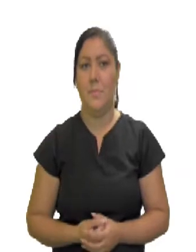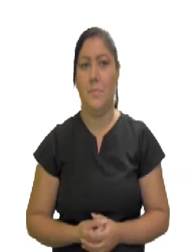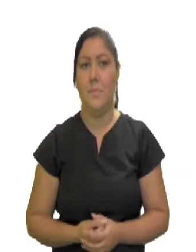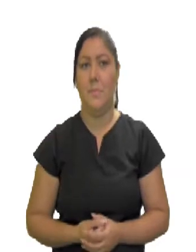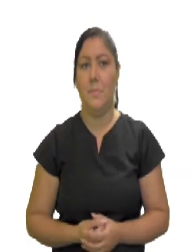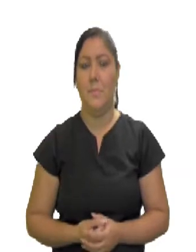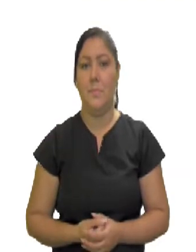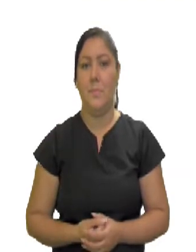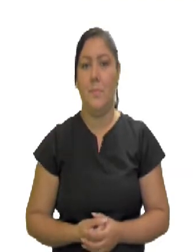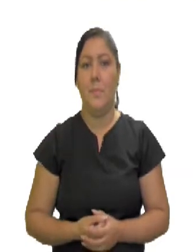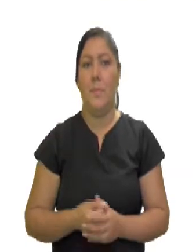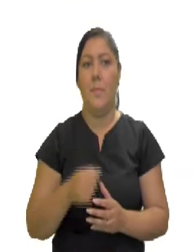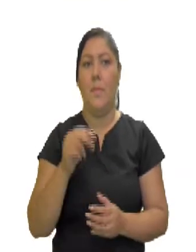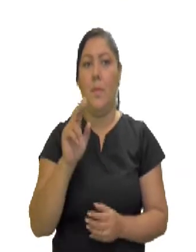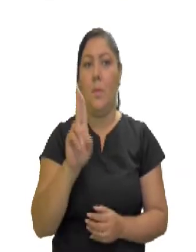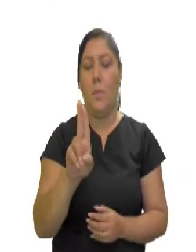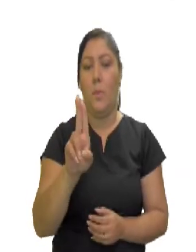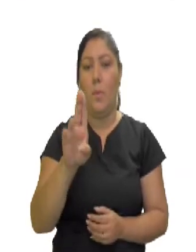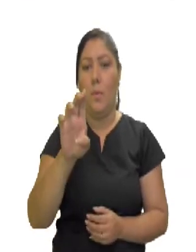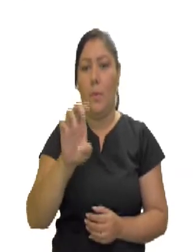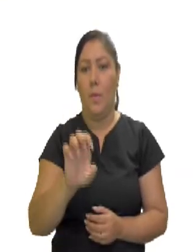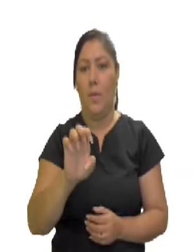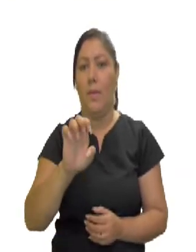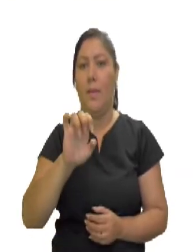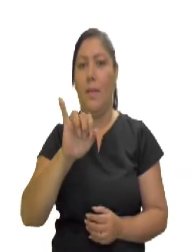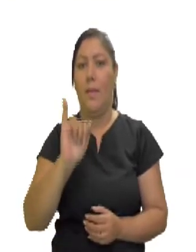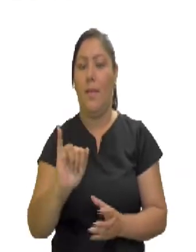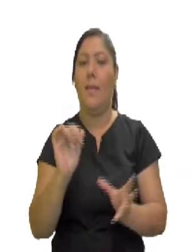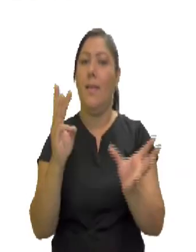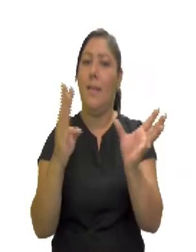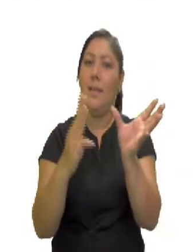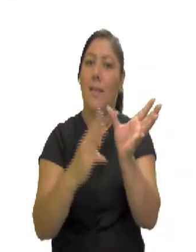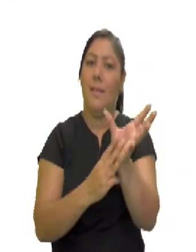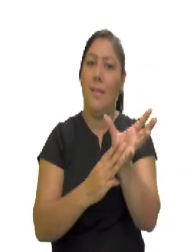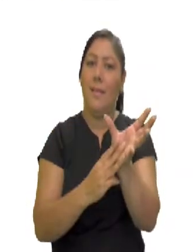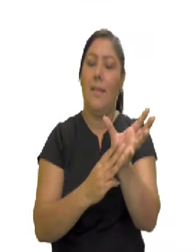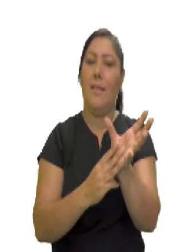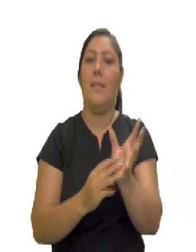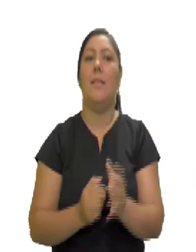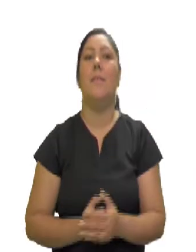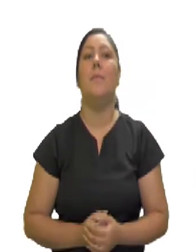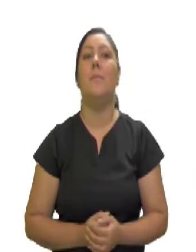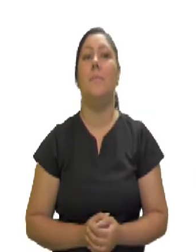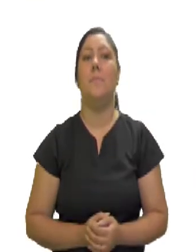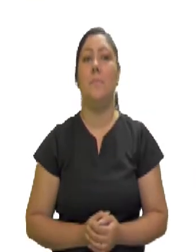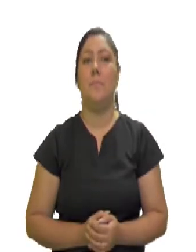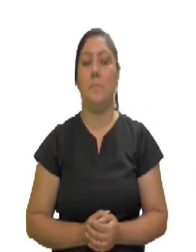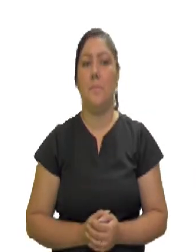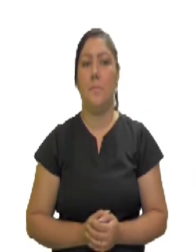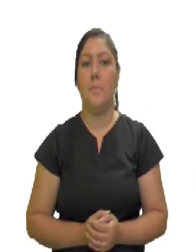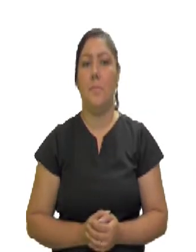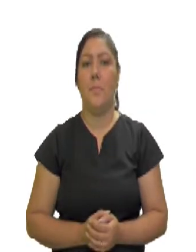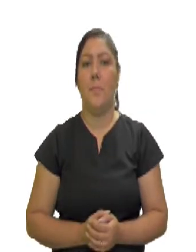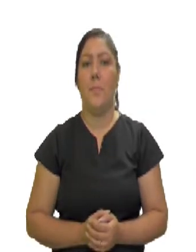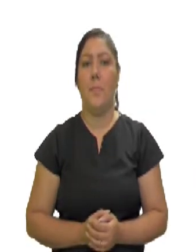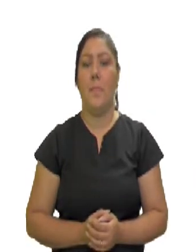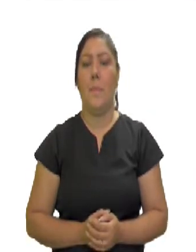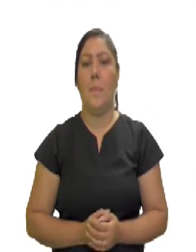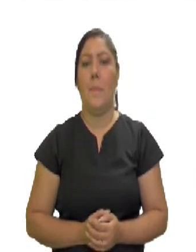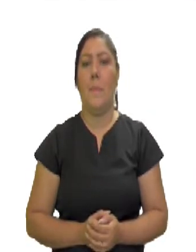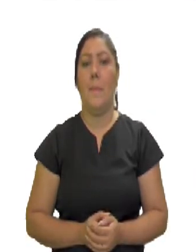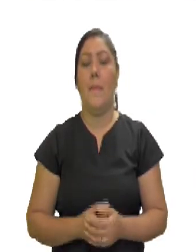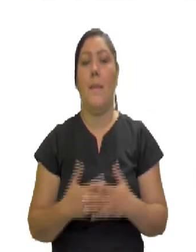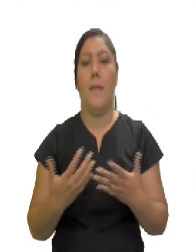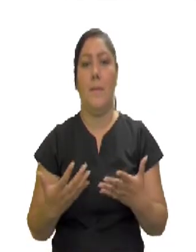que o ei fica junto, as 3 vogais ficam juntas. Tritongo. E o hiato